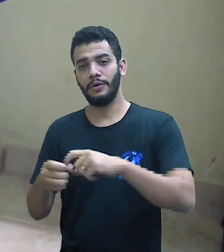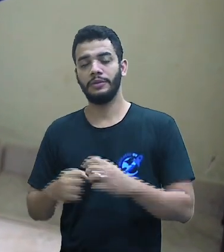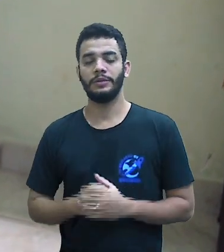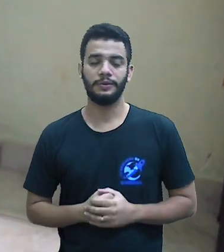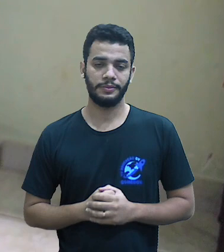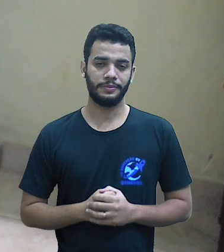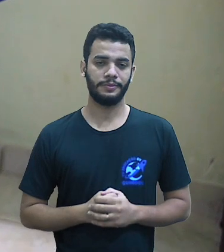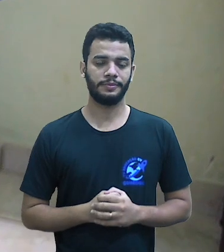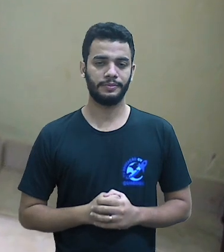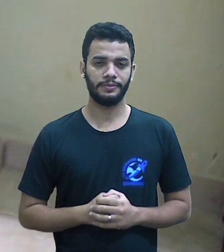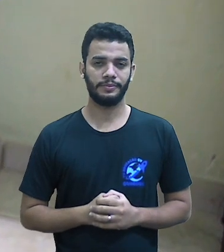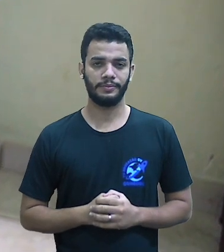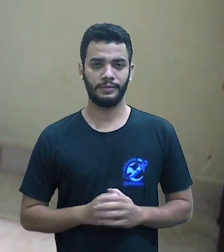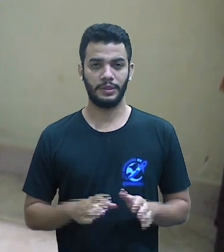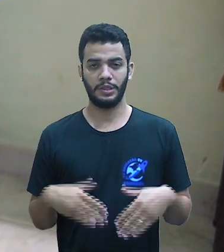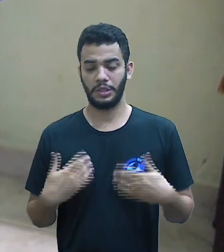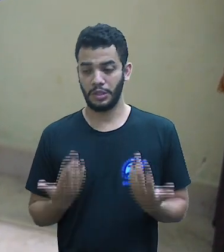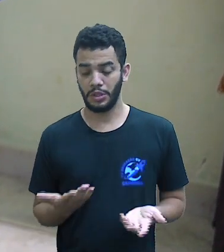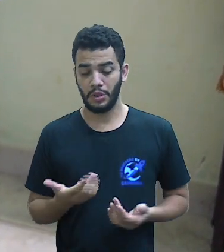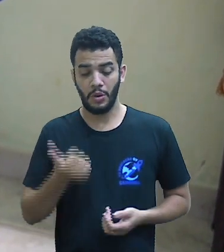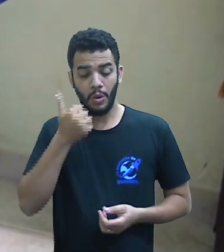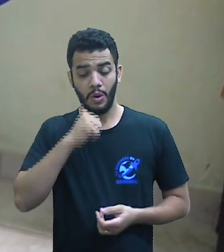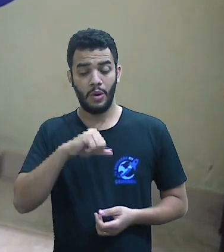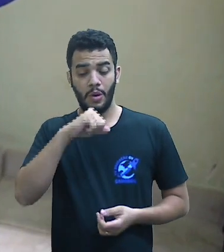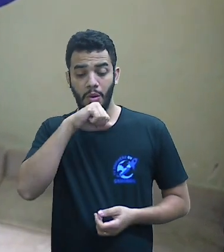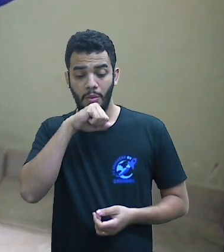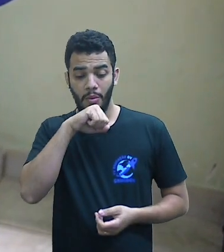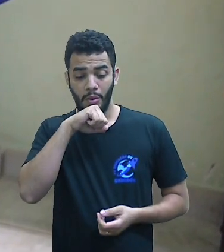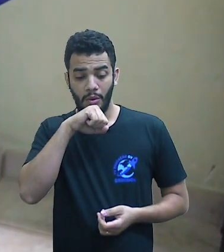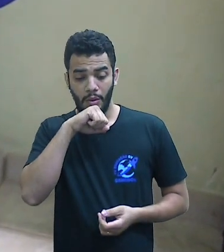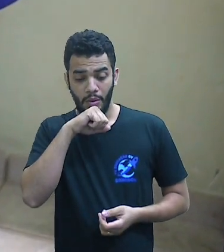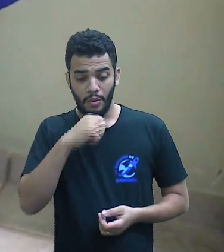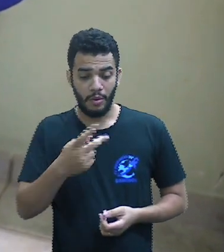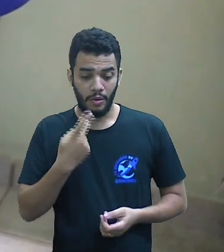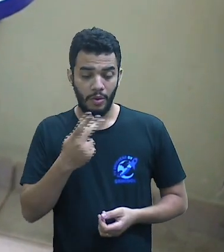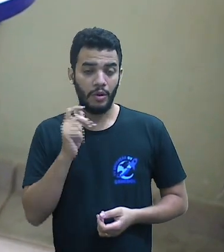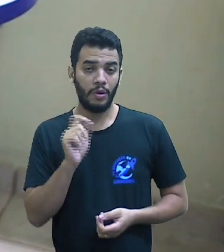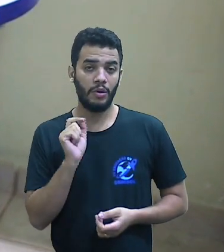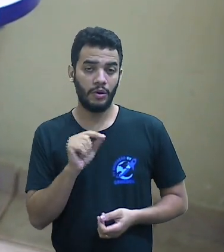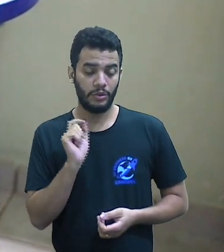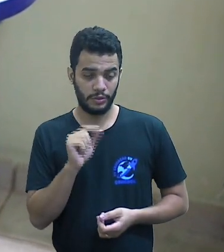aí a mãe dele falou pra tomar banho